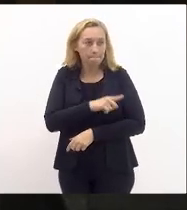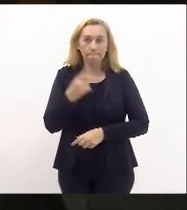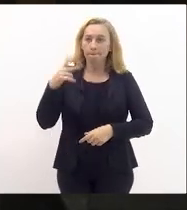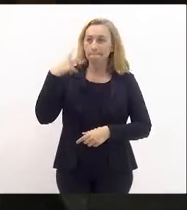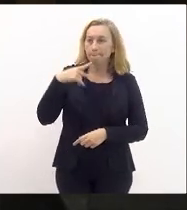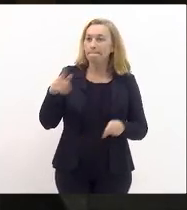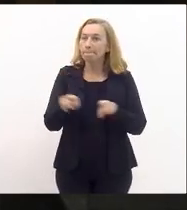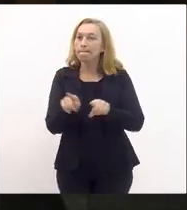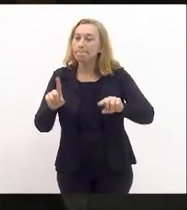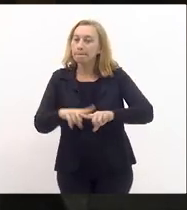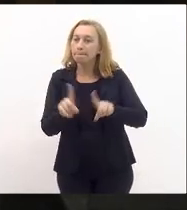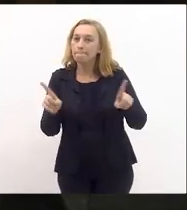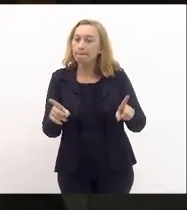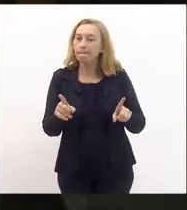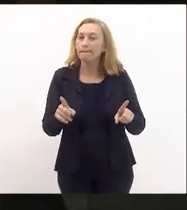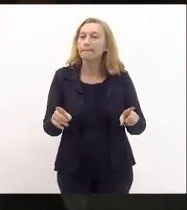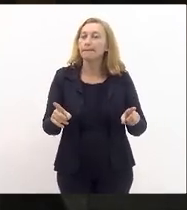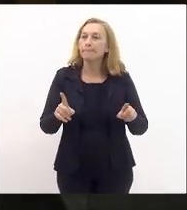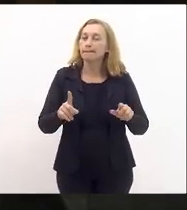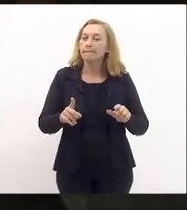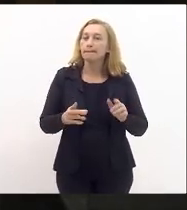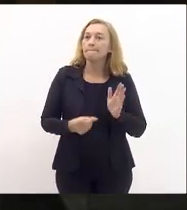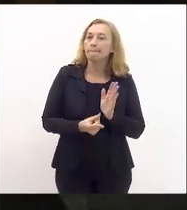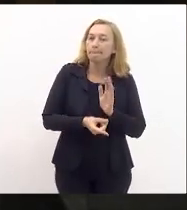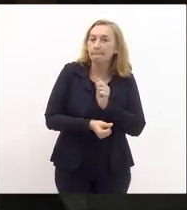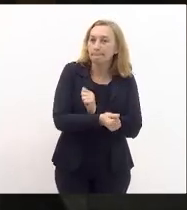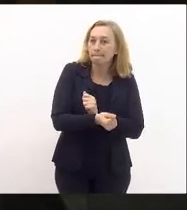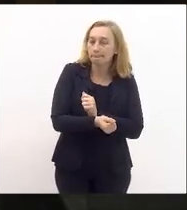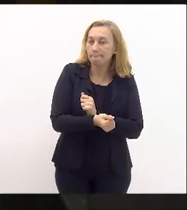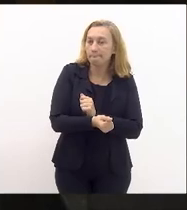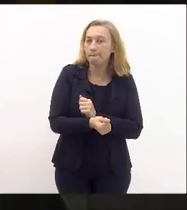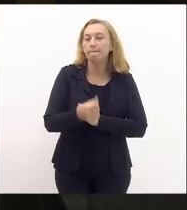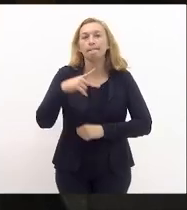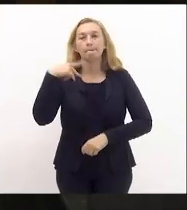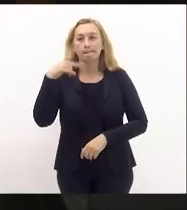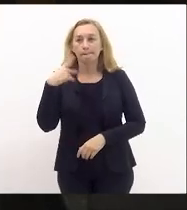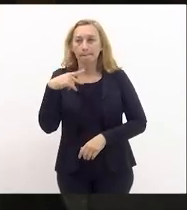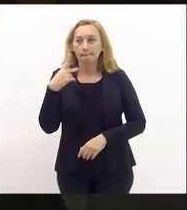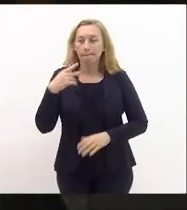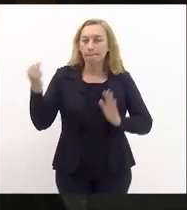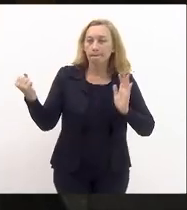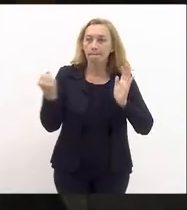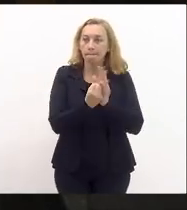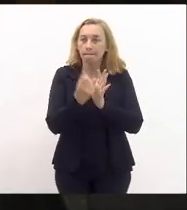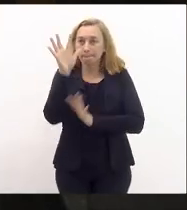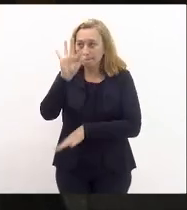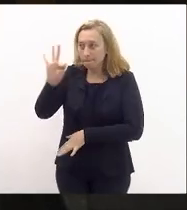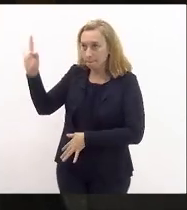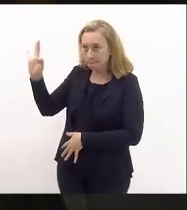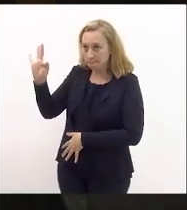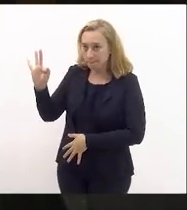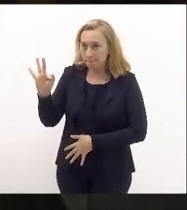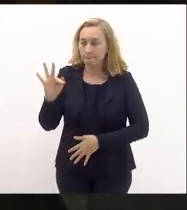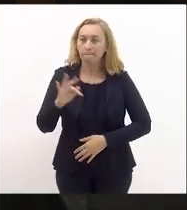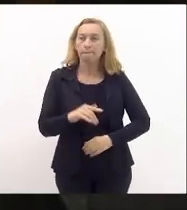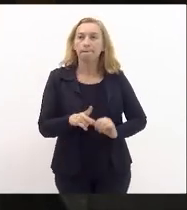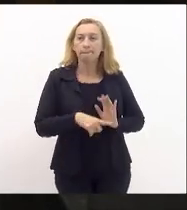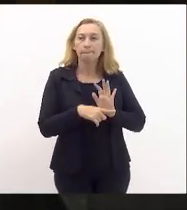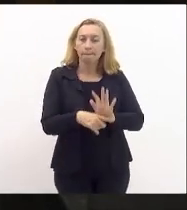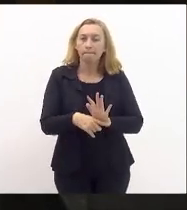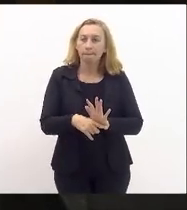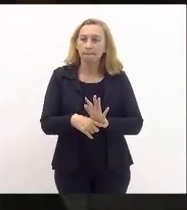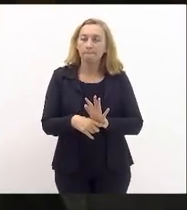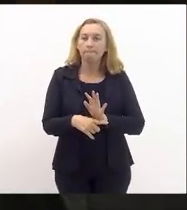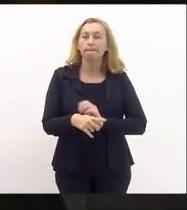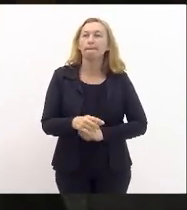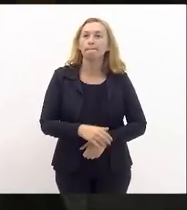também financiando as políticas e restabelecendo o Pacto Federativo no que diz respeito à contribuição